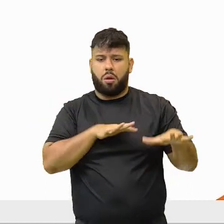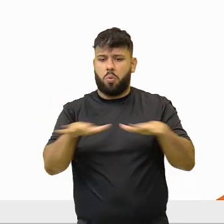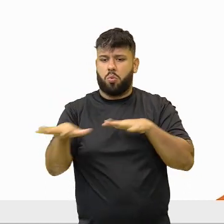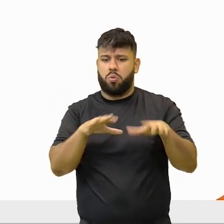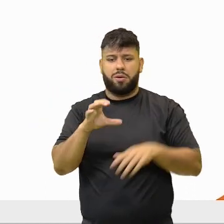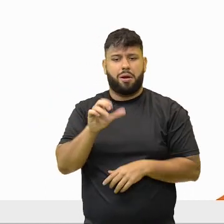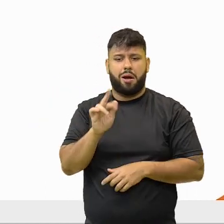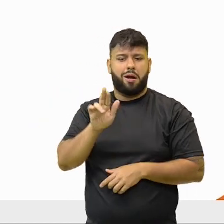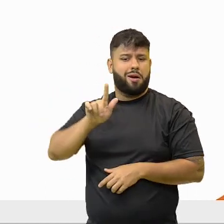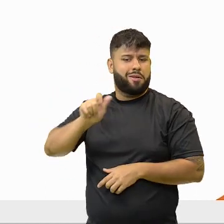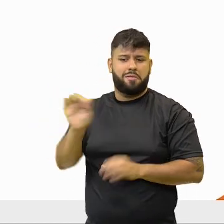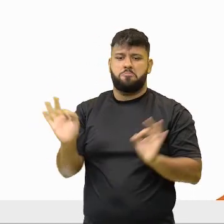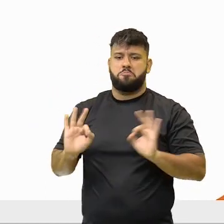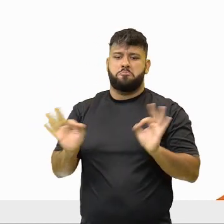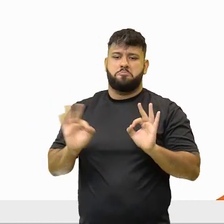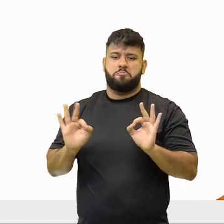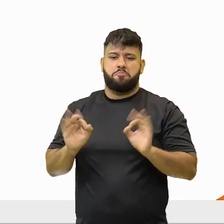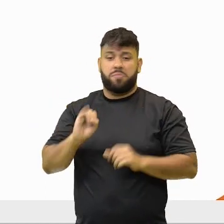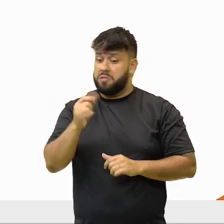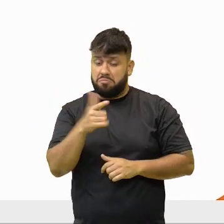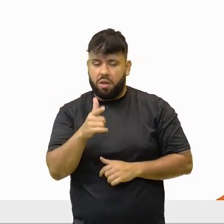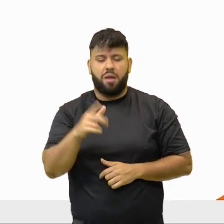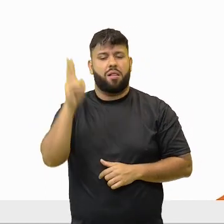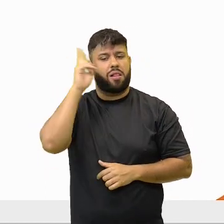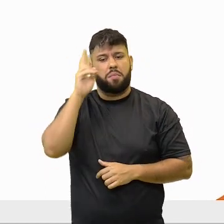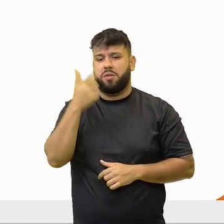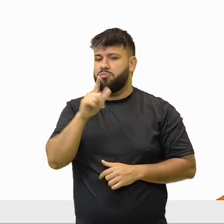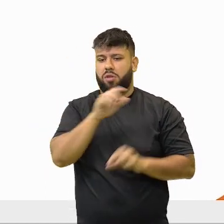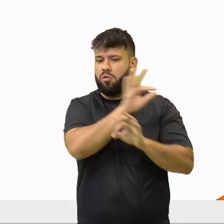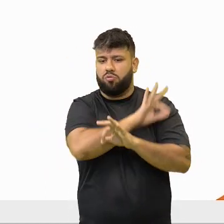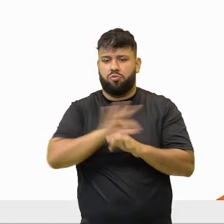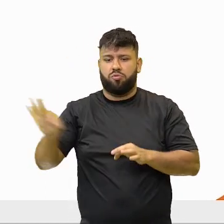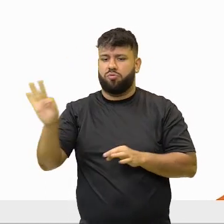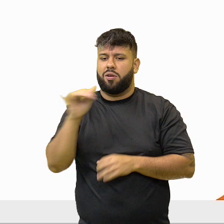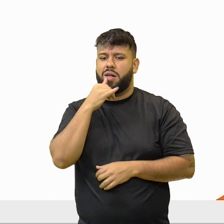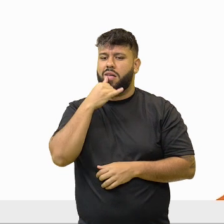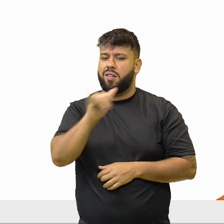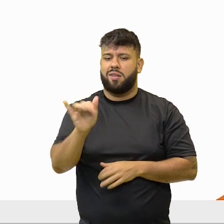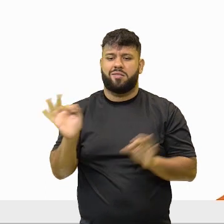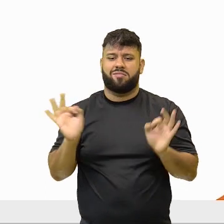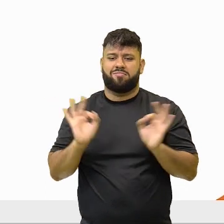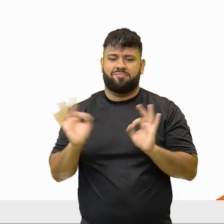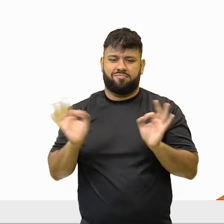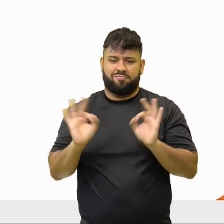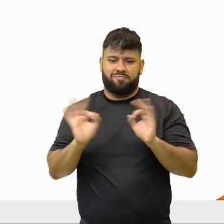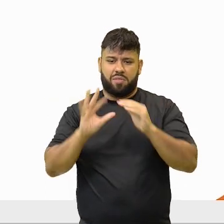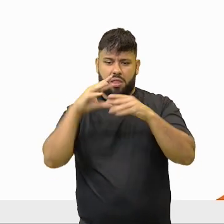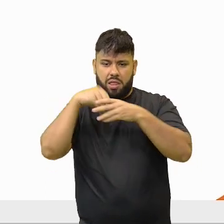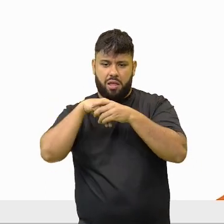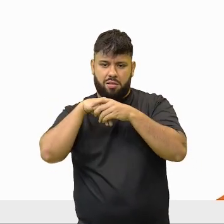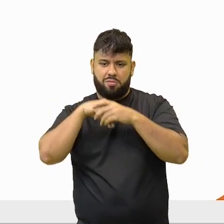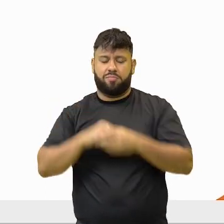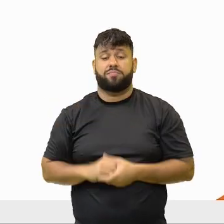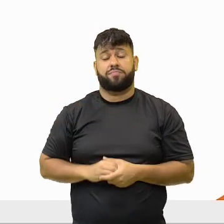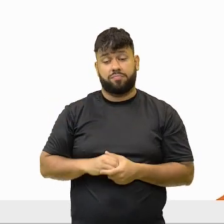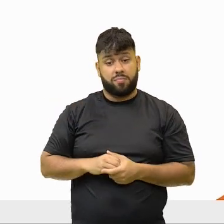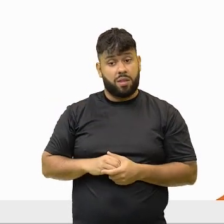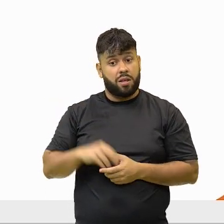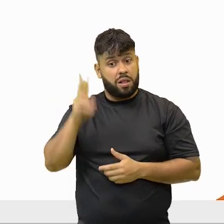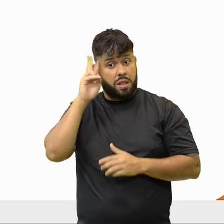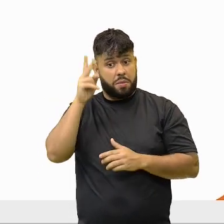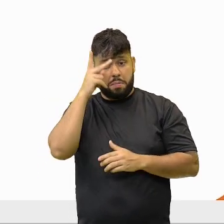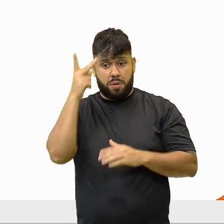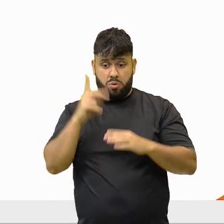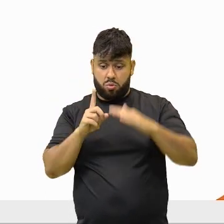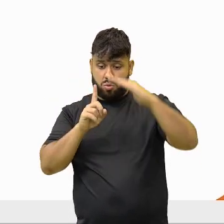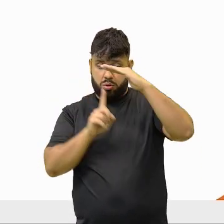não há deslocamento de carga, lembre, não há corrente elétrica. E se não há corrente elétrica, cada um de vocês tem que lembrar que quem estiver dentro